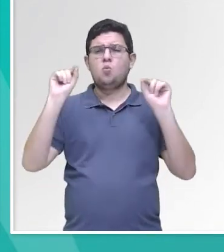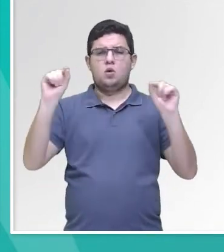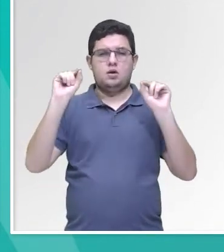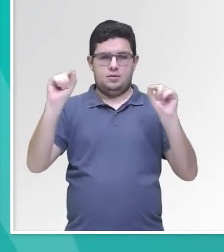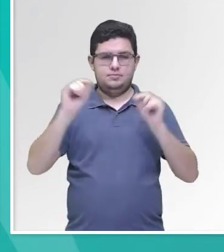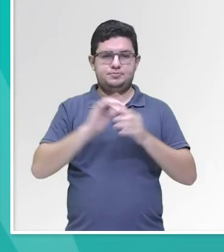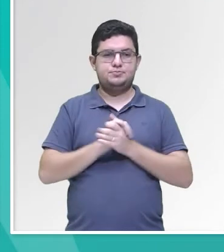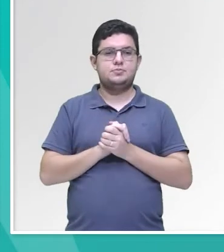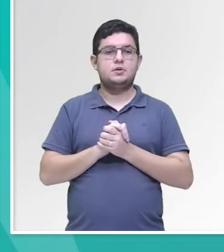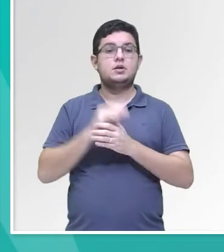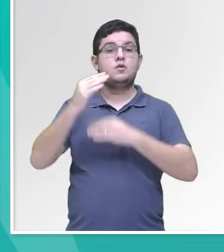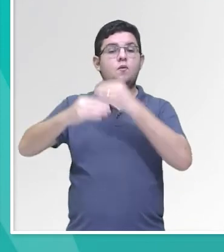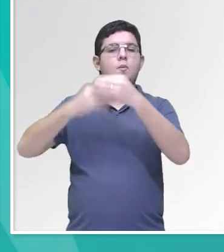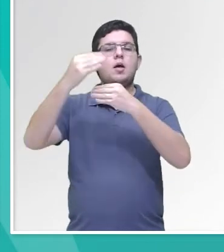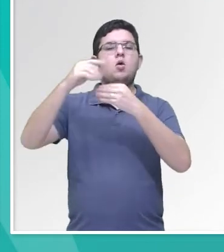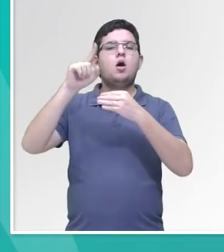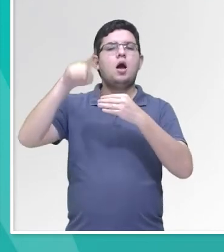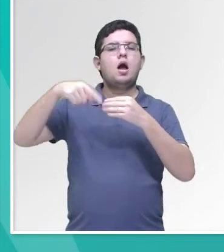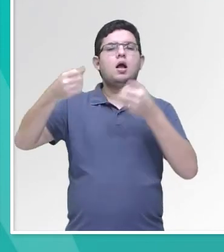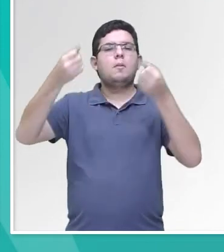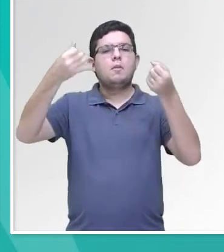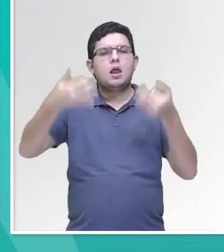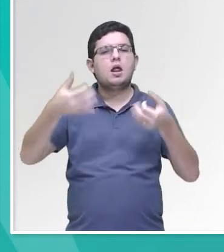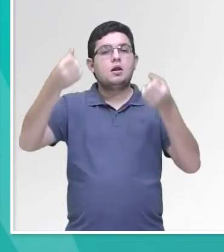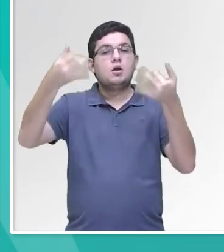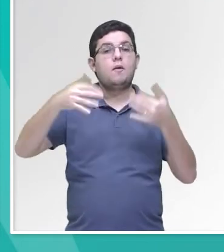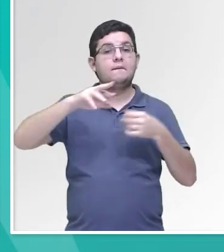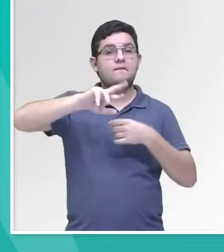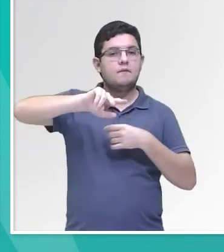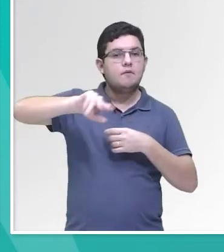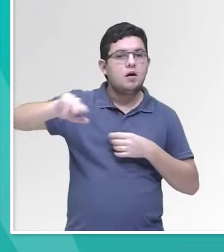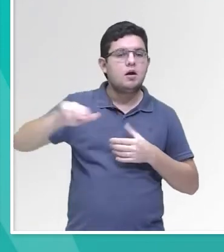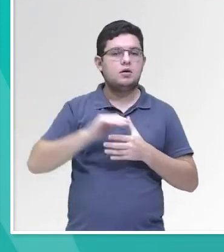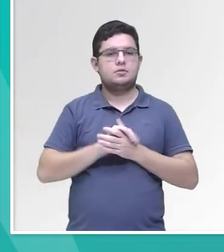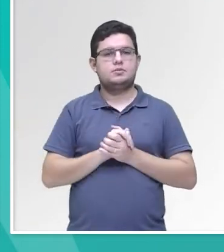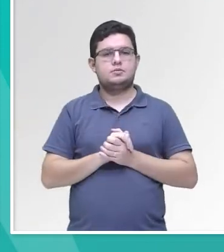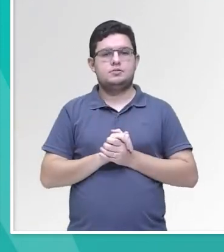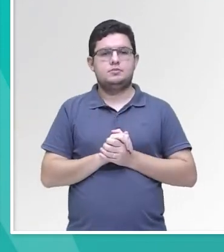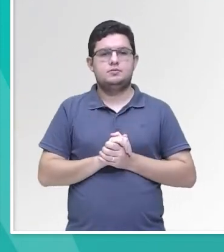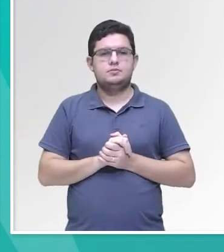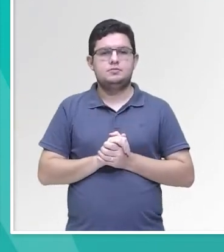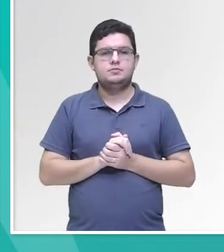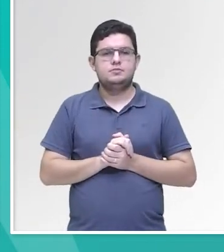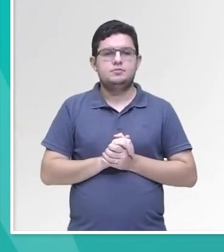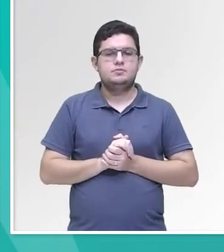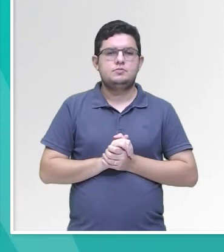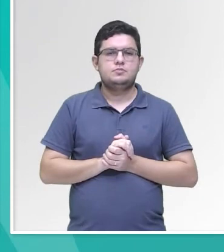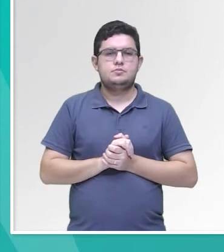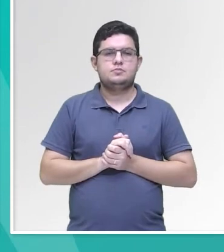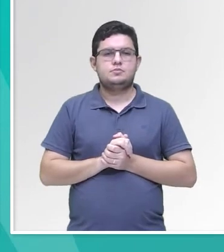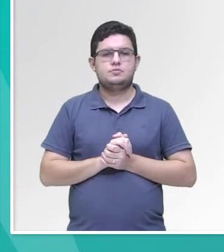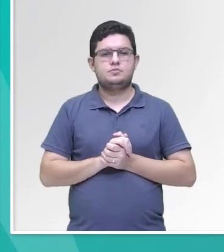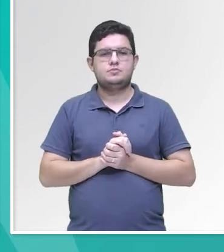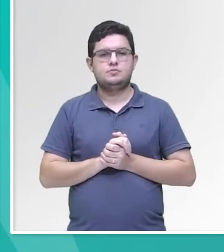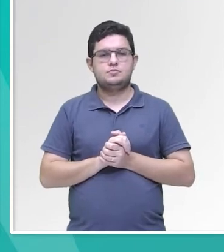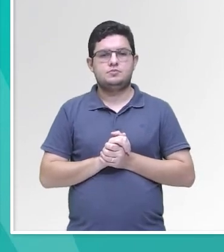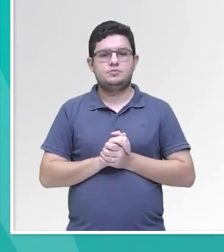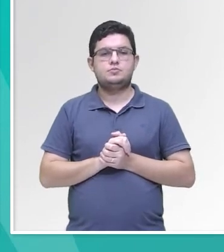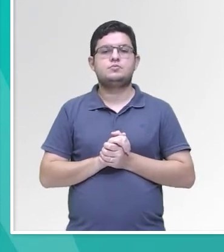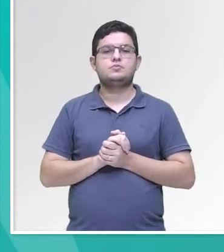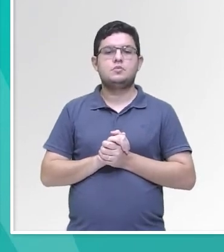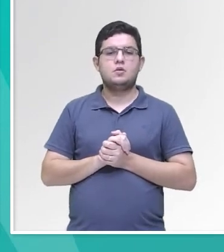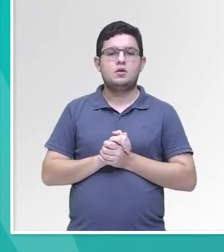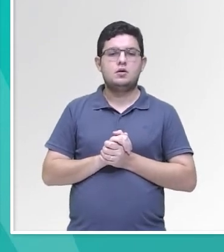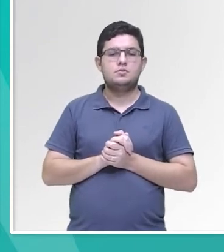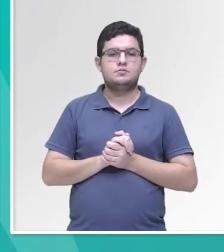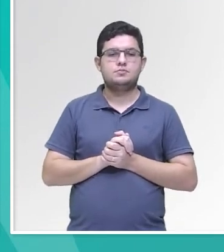uma série de argumentos. Ah, olha que legal! São os argumentos que vão compor o desenvolvimento do meu texto,